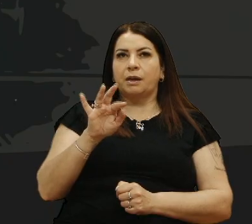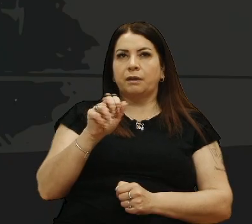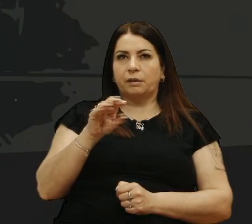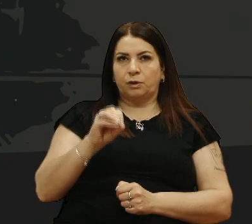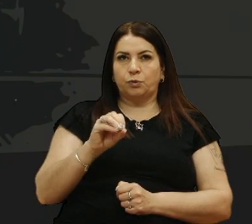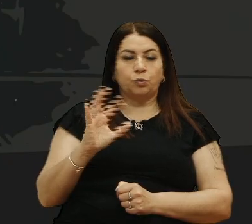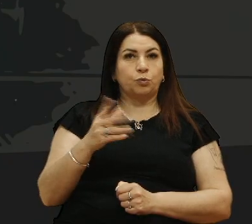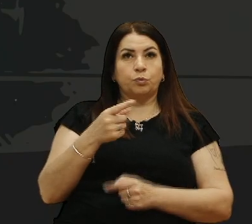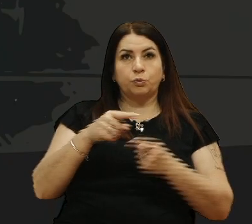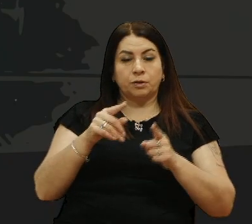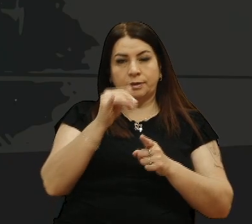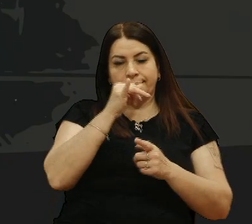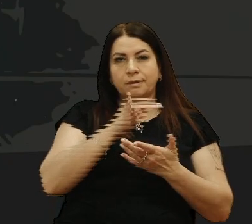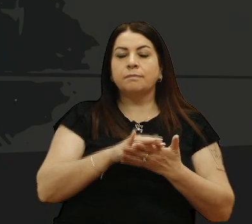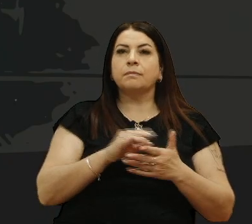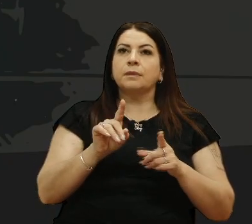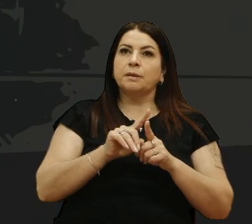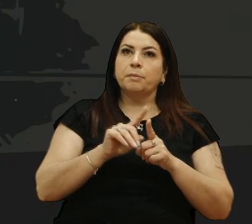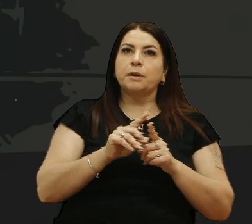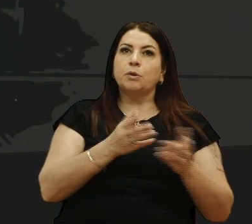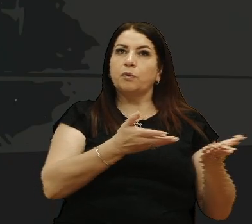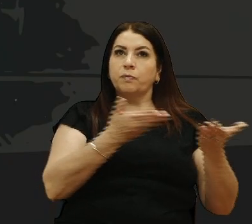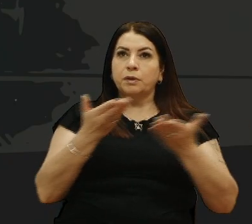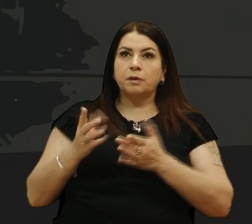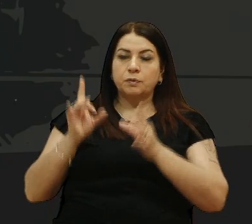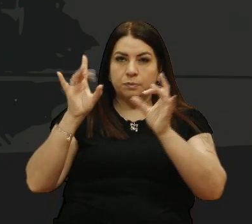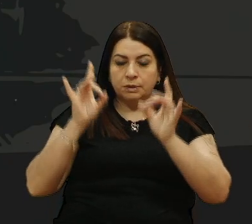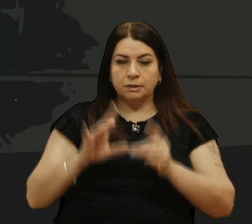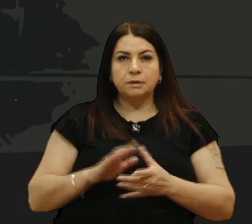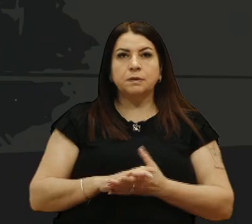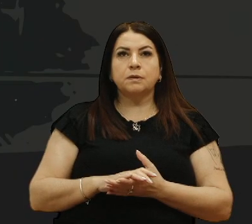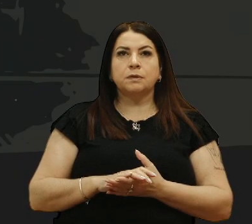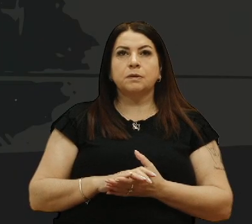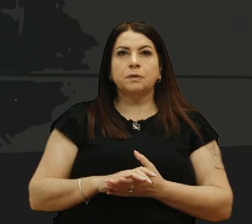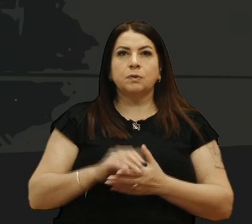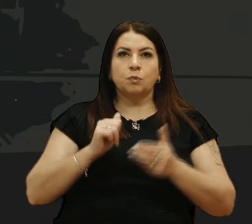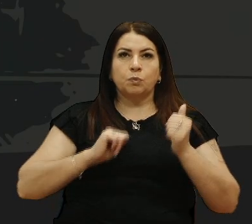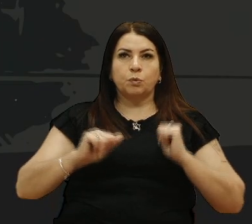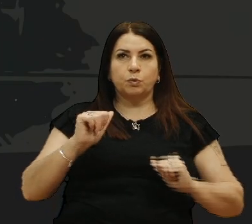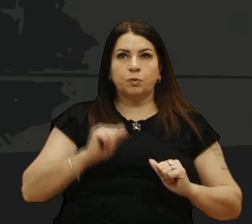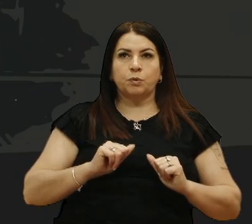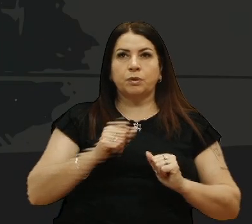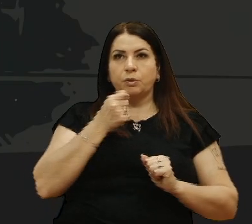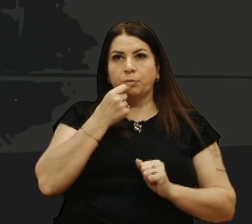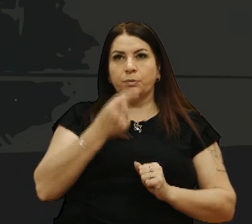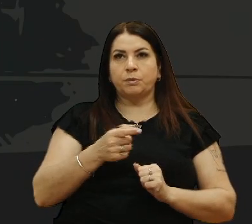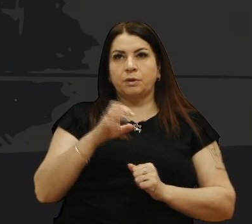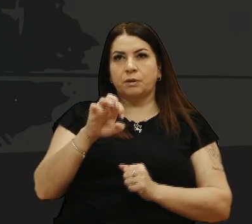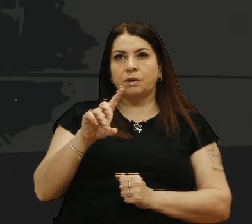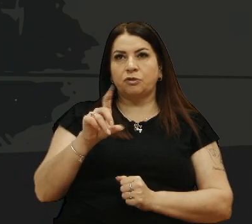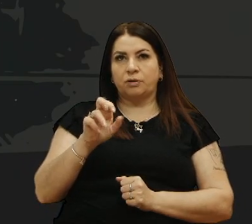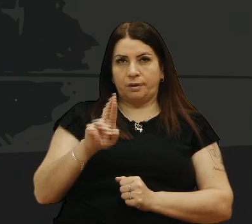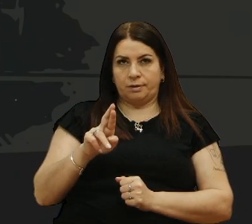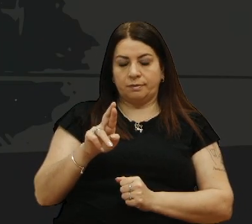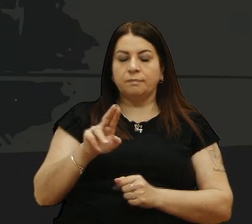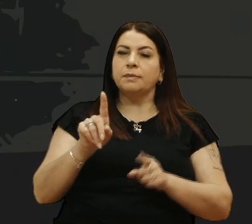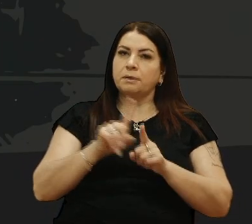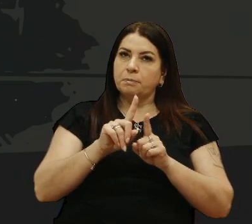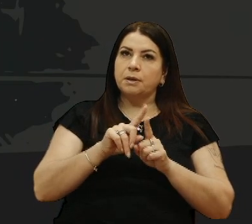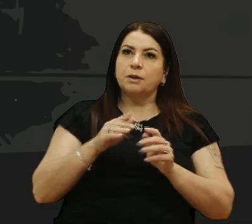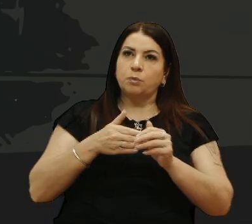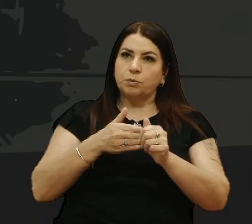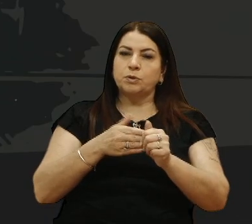Donizetti. Teremos ainda como convidado especial o ator e humorista Edgar Marostica, que vai